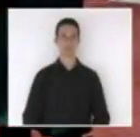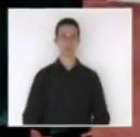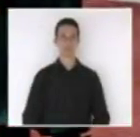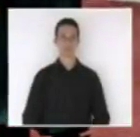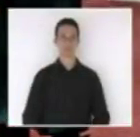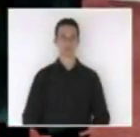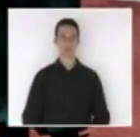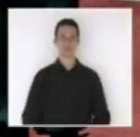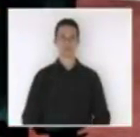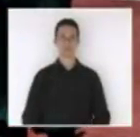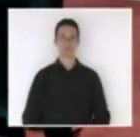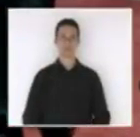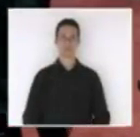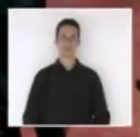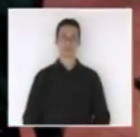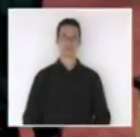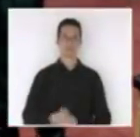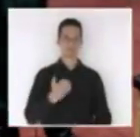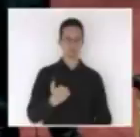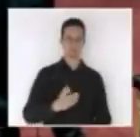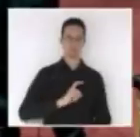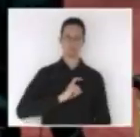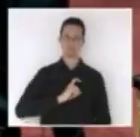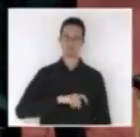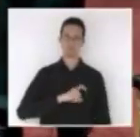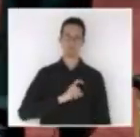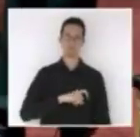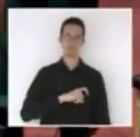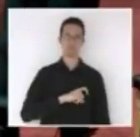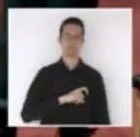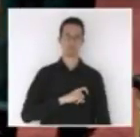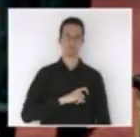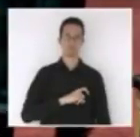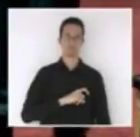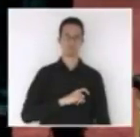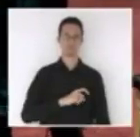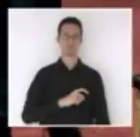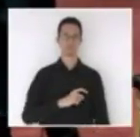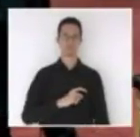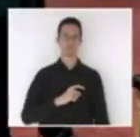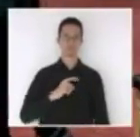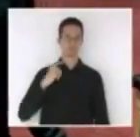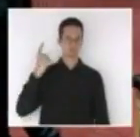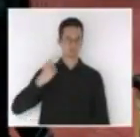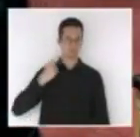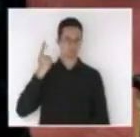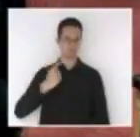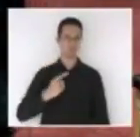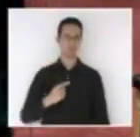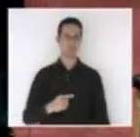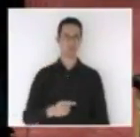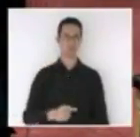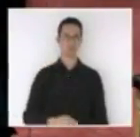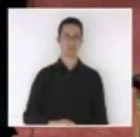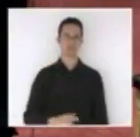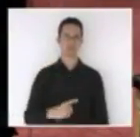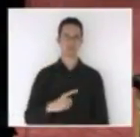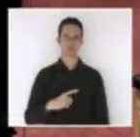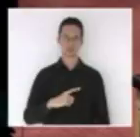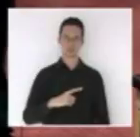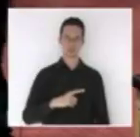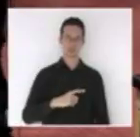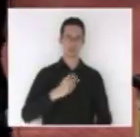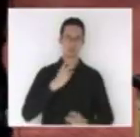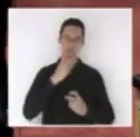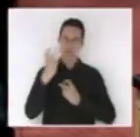Era o diabo esse cuiudo, trazendo um louco no lombo. Surrava, ameaçava um tombo, gritava pra toda a